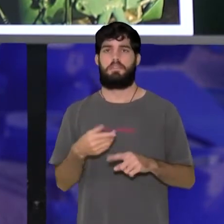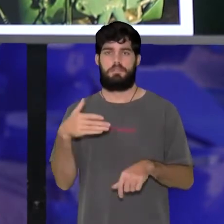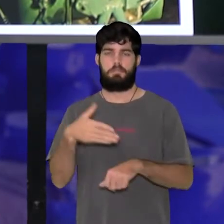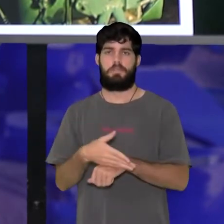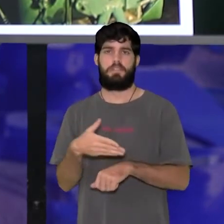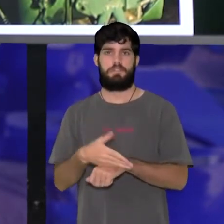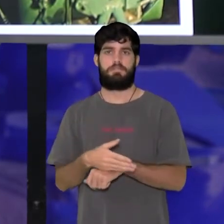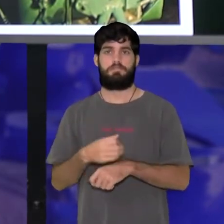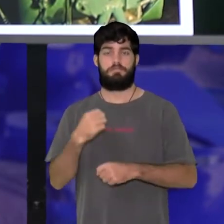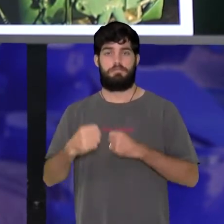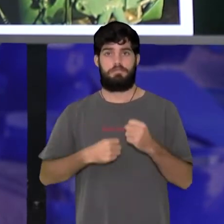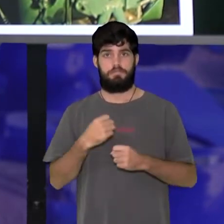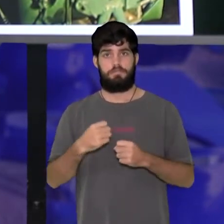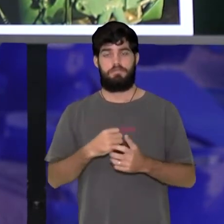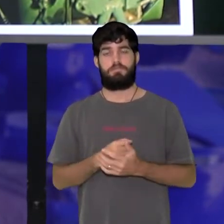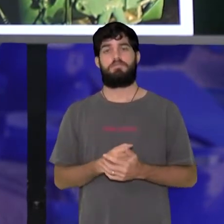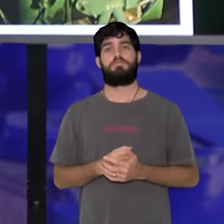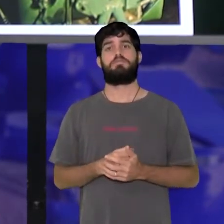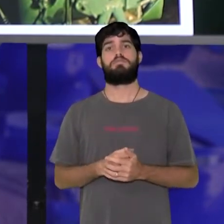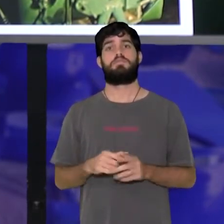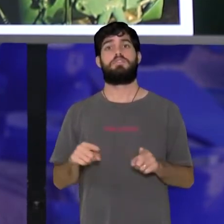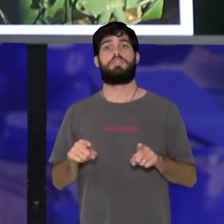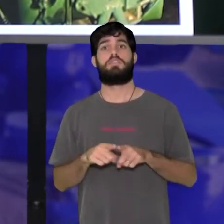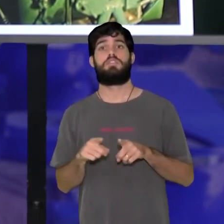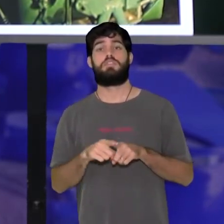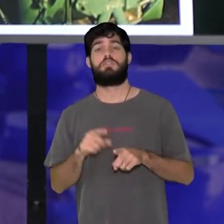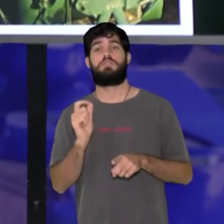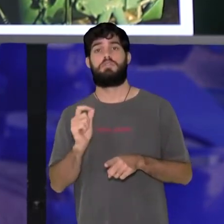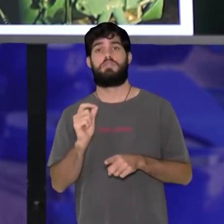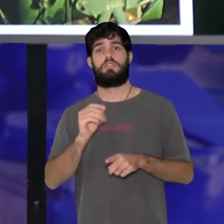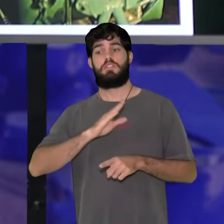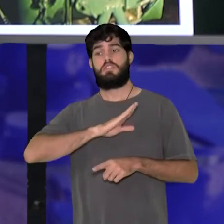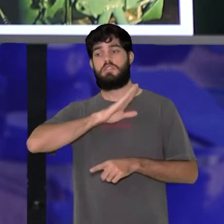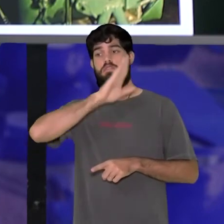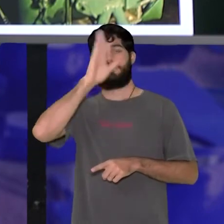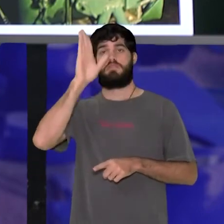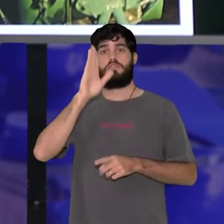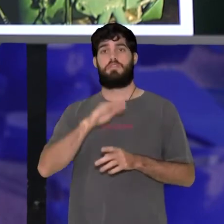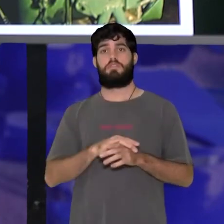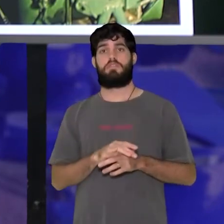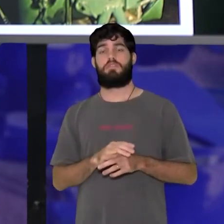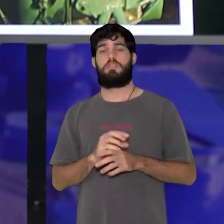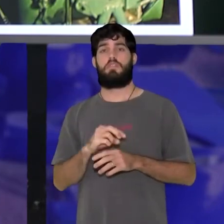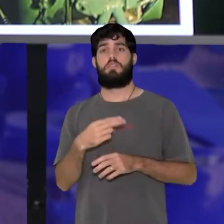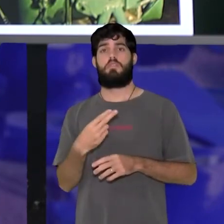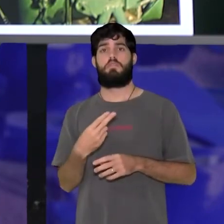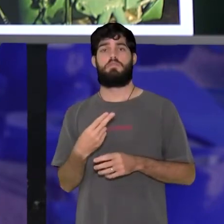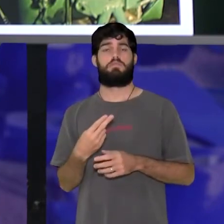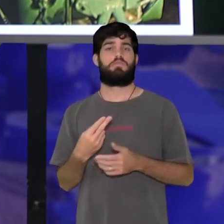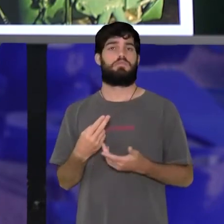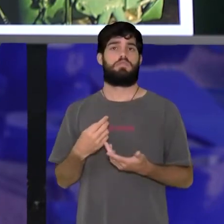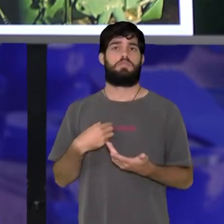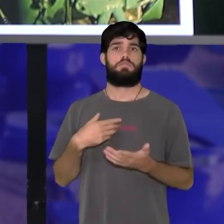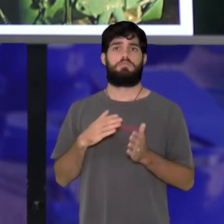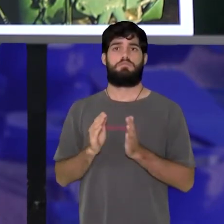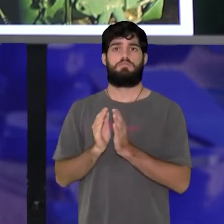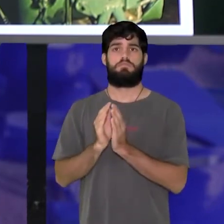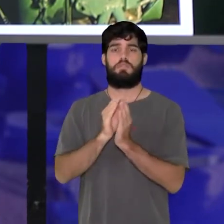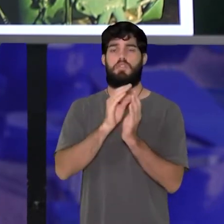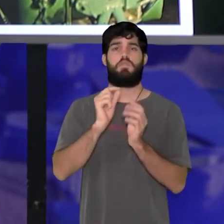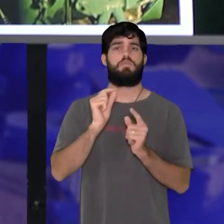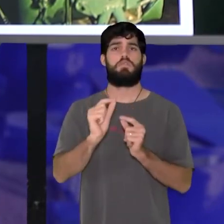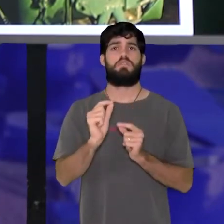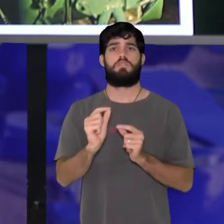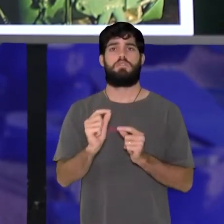espacial. E o fato também é que ir ao espaço, ou mandar uma sonda, ou mandar uma nave espacial,